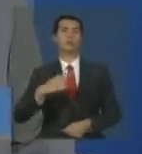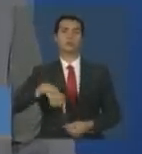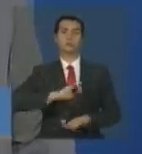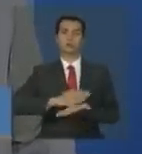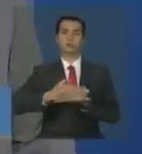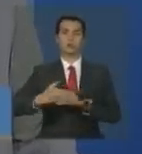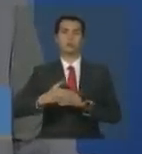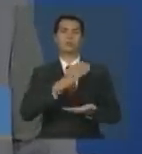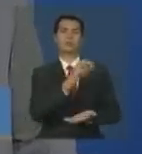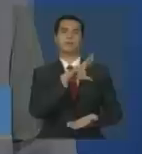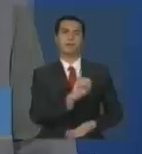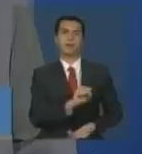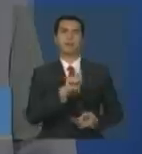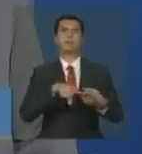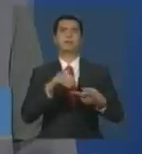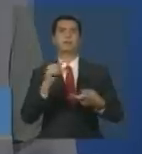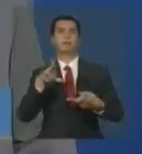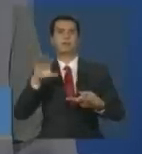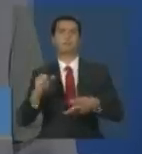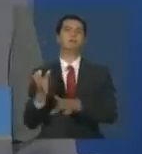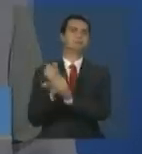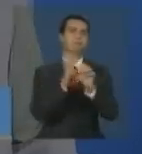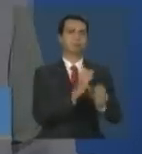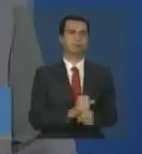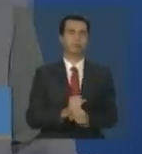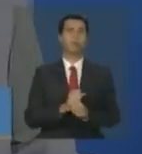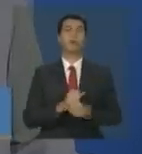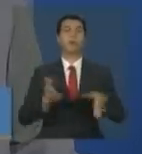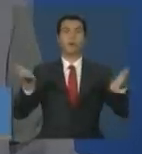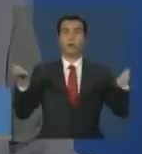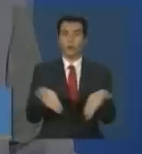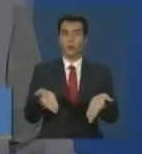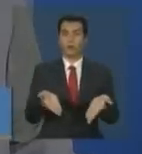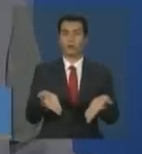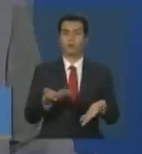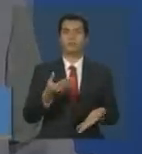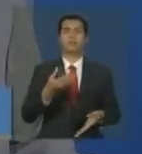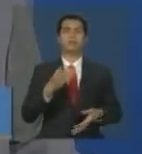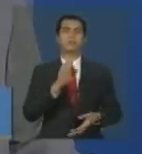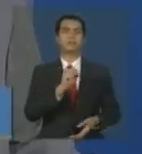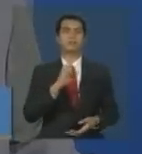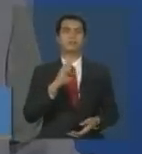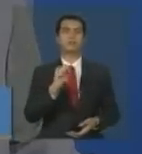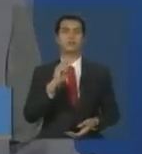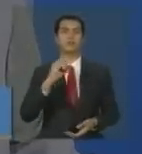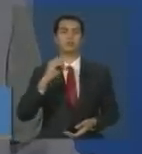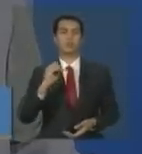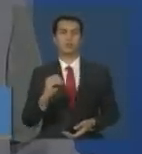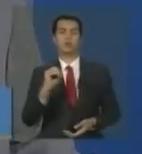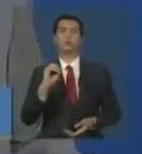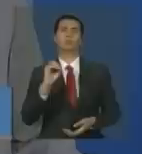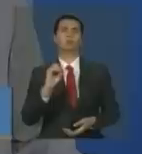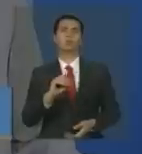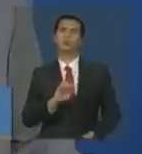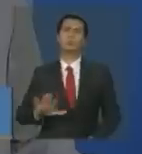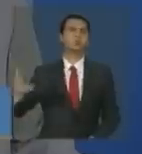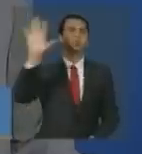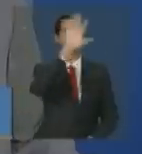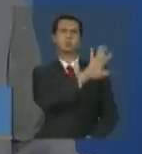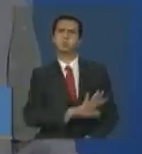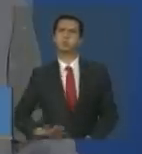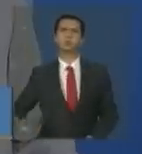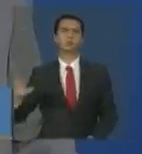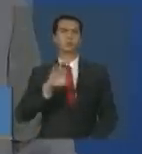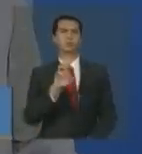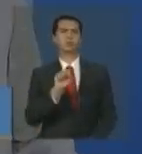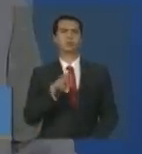CRAs e do CREAS. E, atualmente, o censo, ele realmente abrange o sistema único como um todo, né? Nós